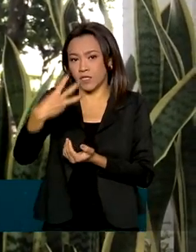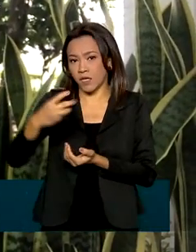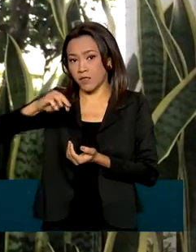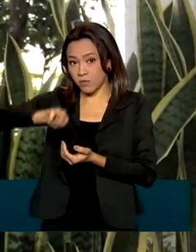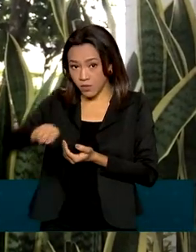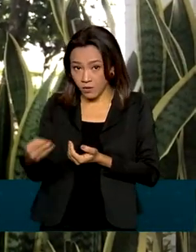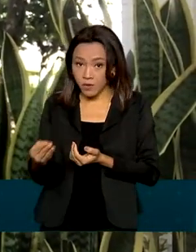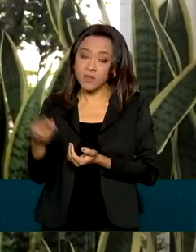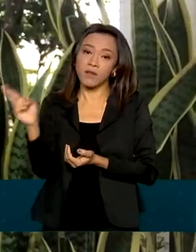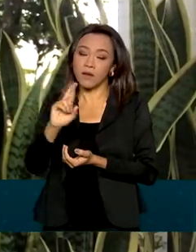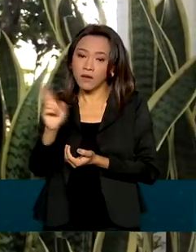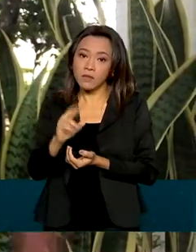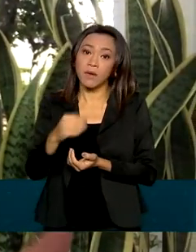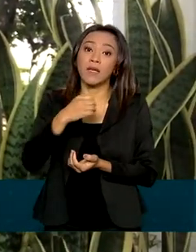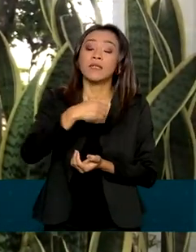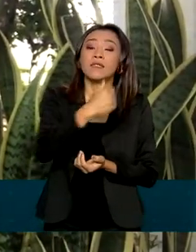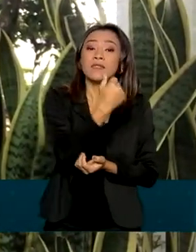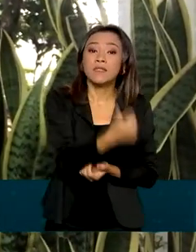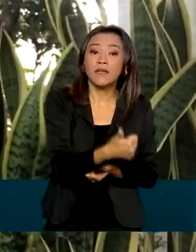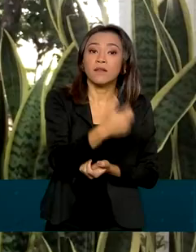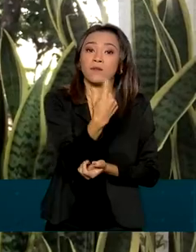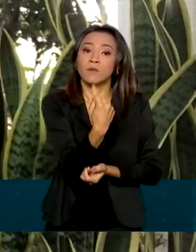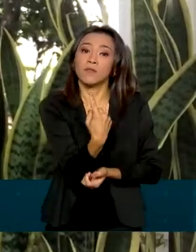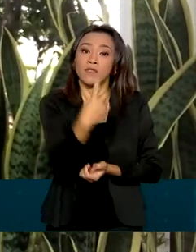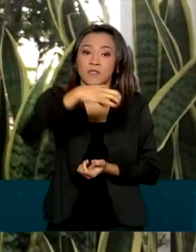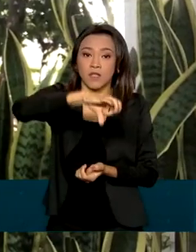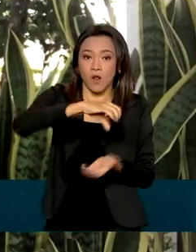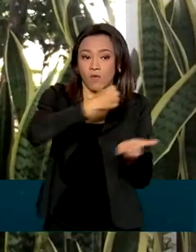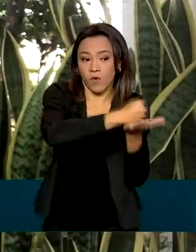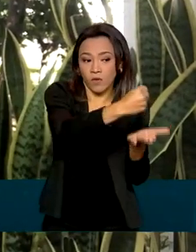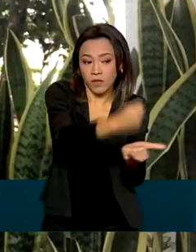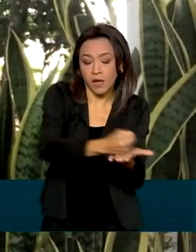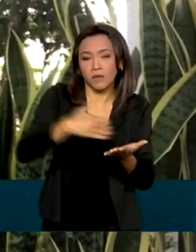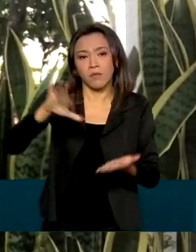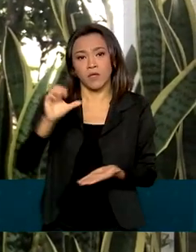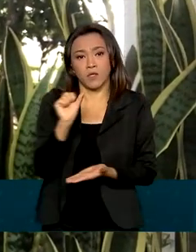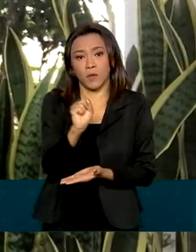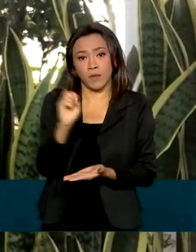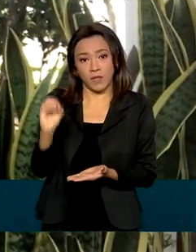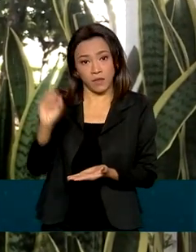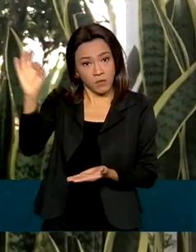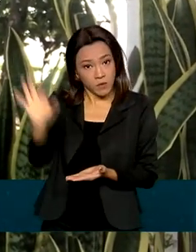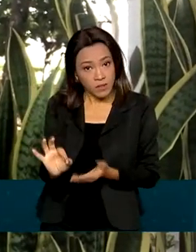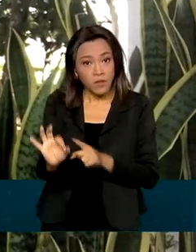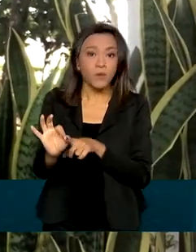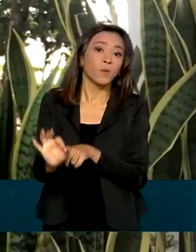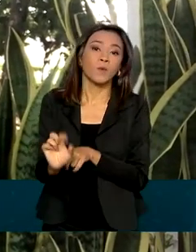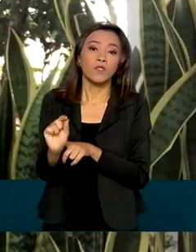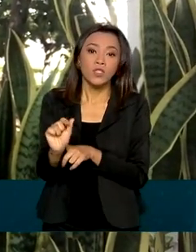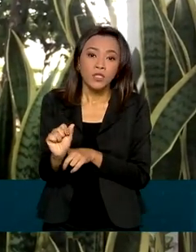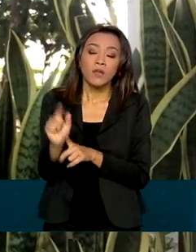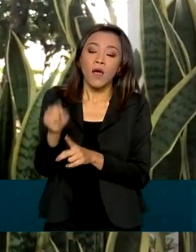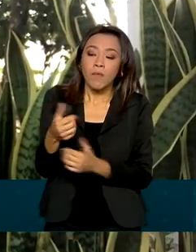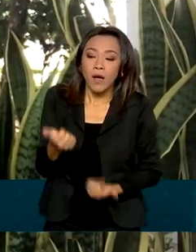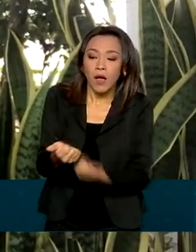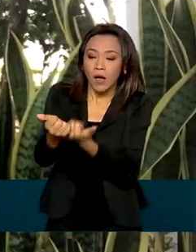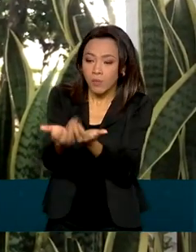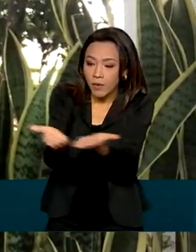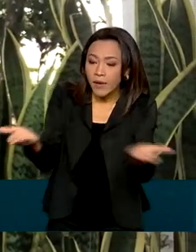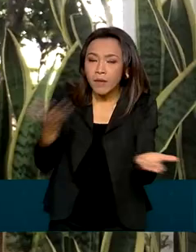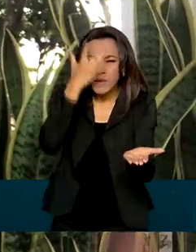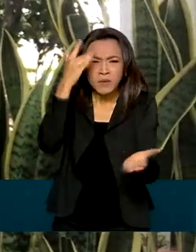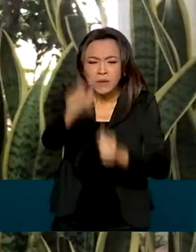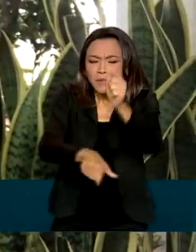em 219 contratos. Mais de 68% desse recurso foi direcionado para a recuperação de pequenas propriedades